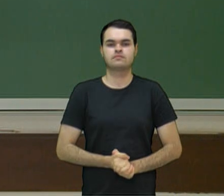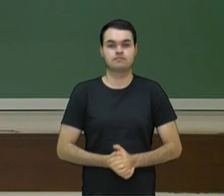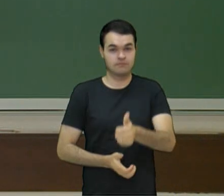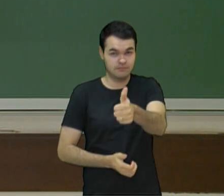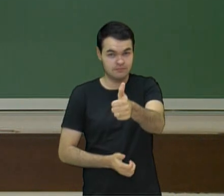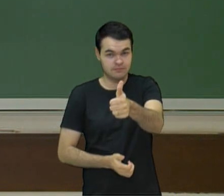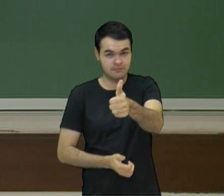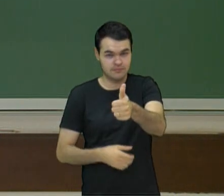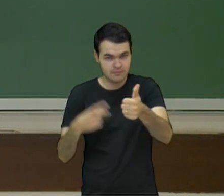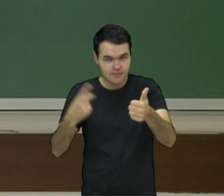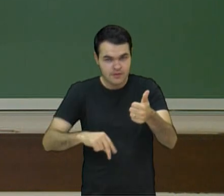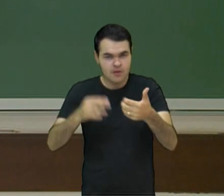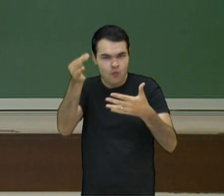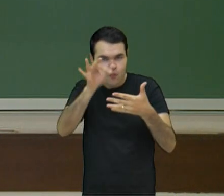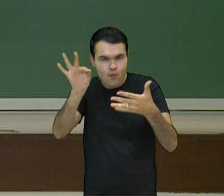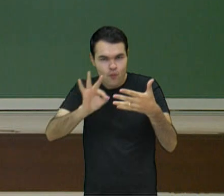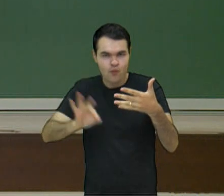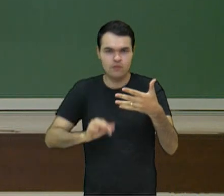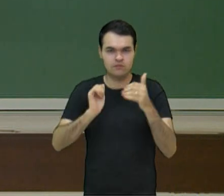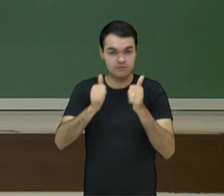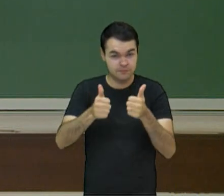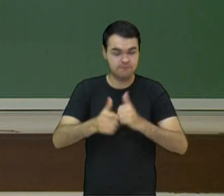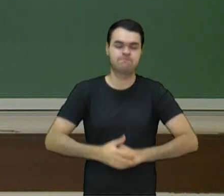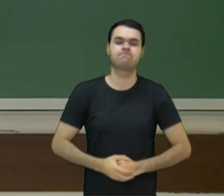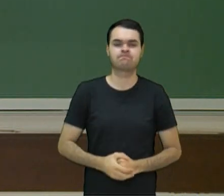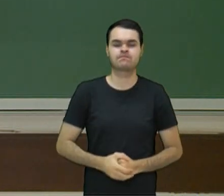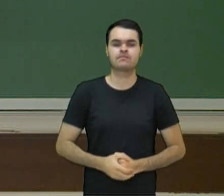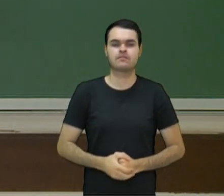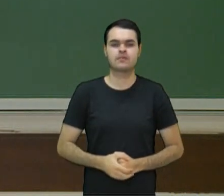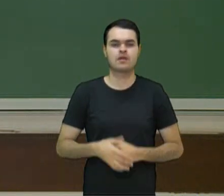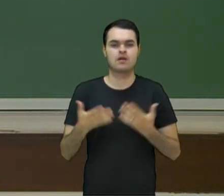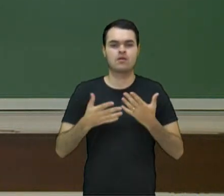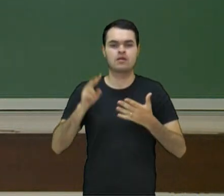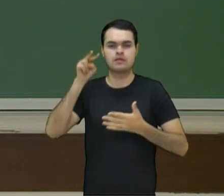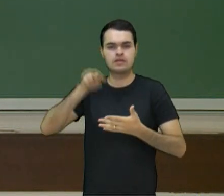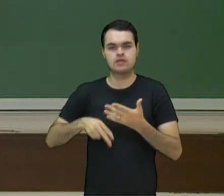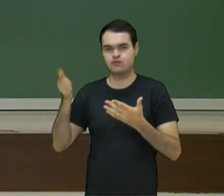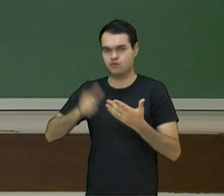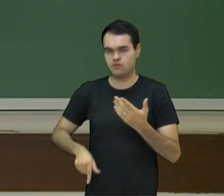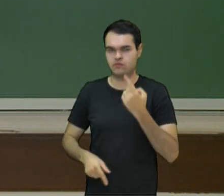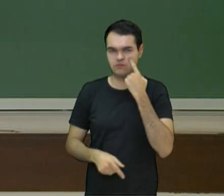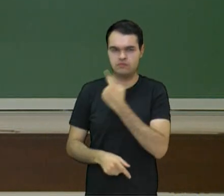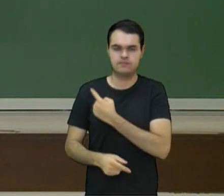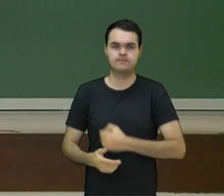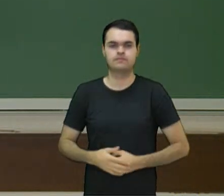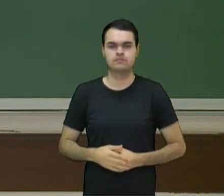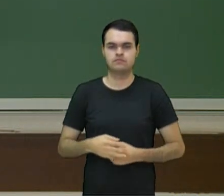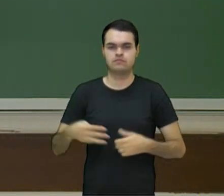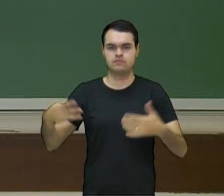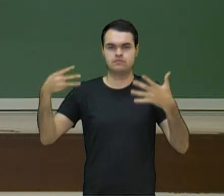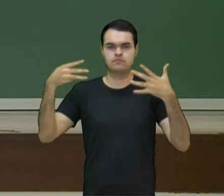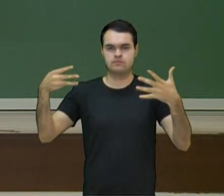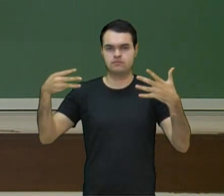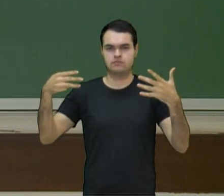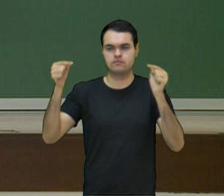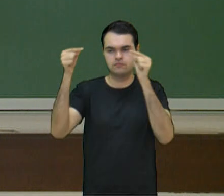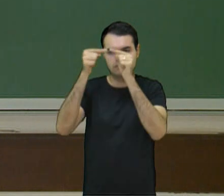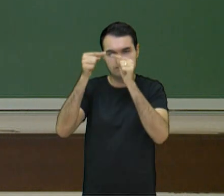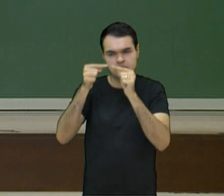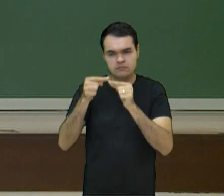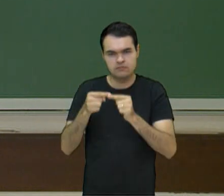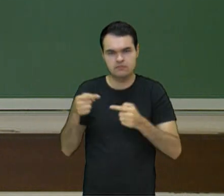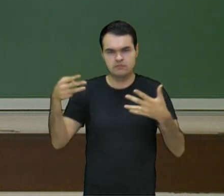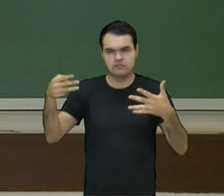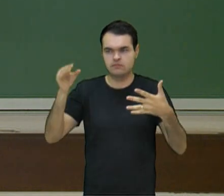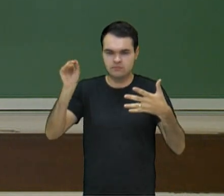E aí, pessoal, vamos lá para a correção da atividade? Vamos fazer a releitura, então, juntos aqui. Associe as colunas de acordo com os